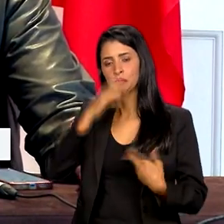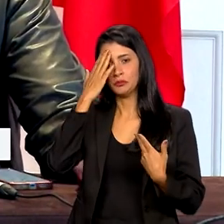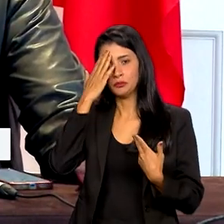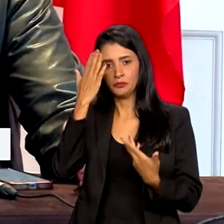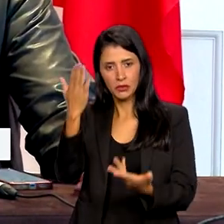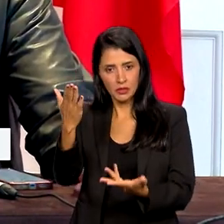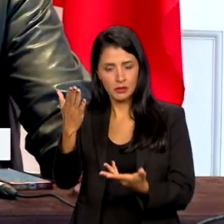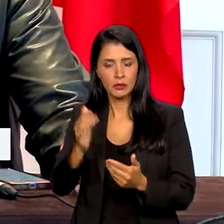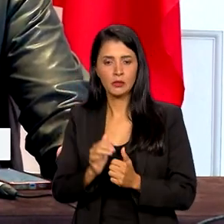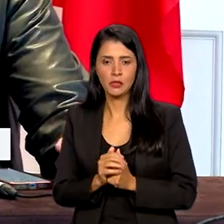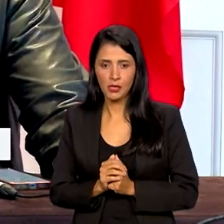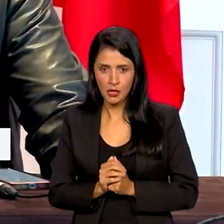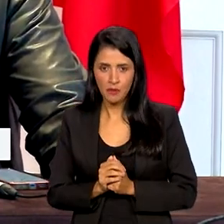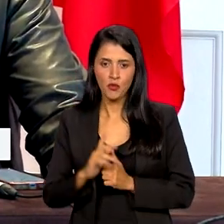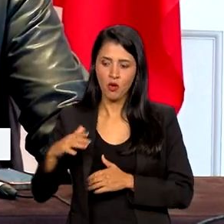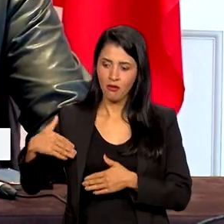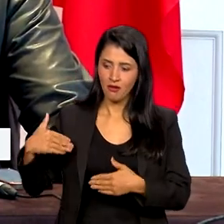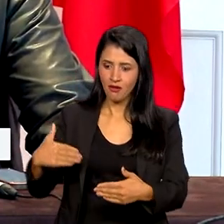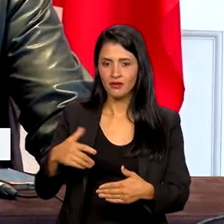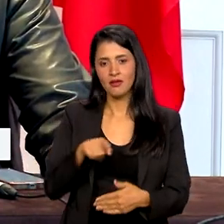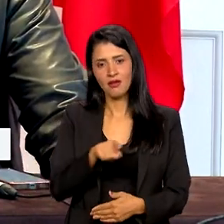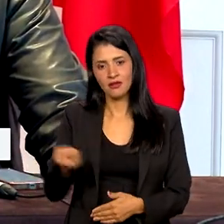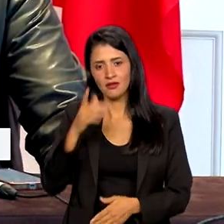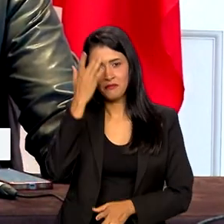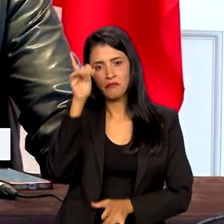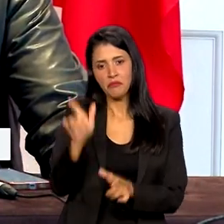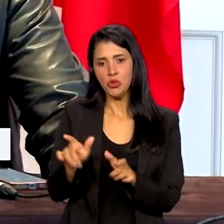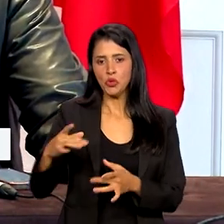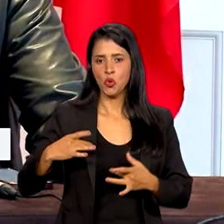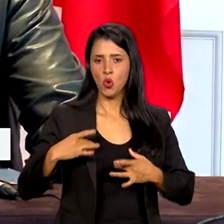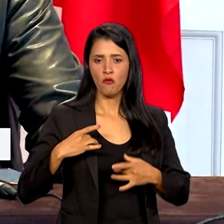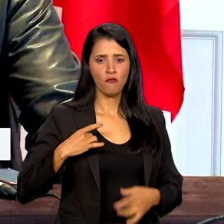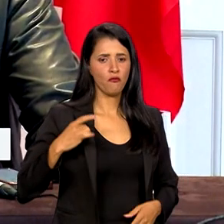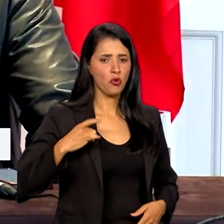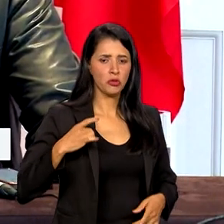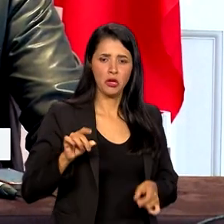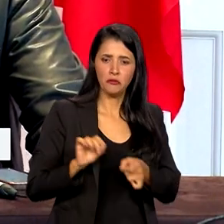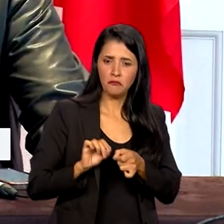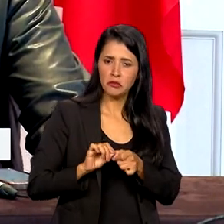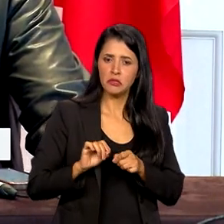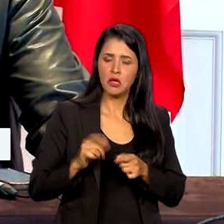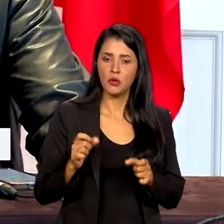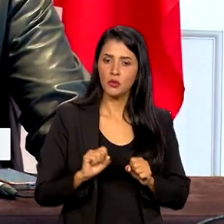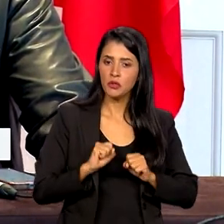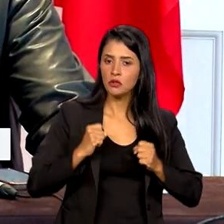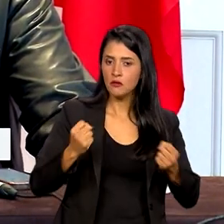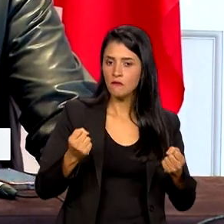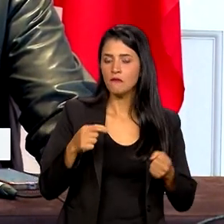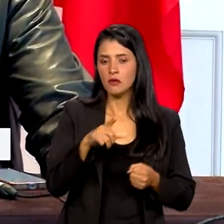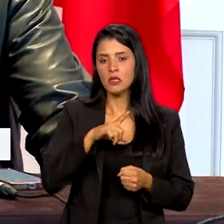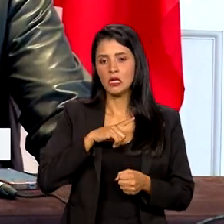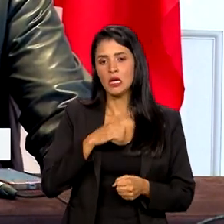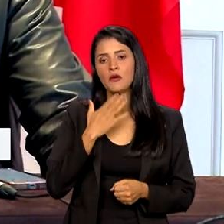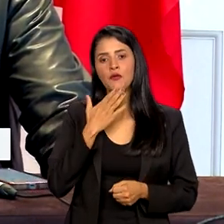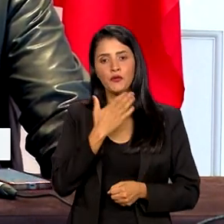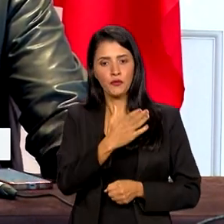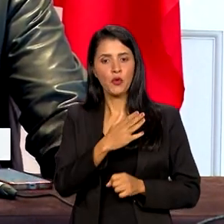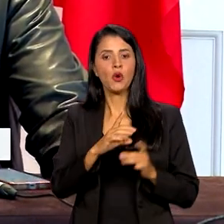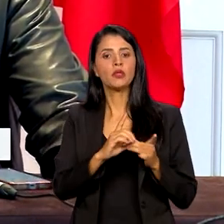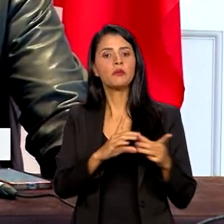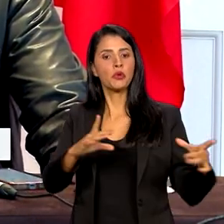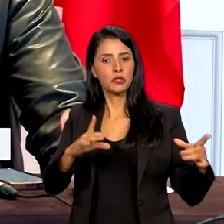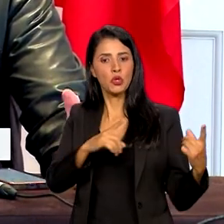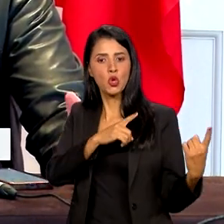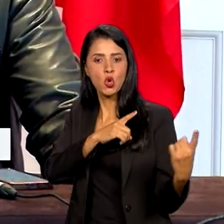agradecemos essa jornada que essas pessoas voluntárias fizeram em defesa da democracia no Brasil, contra o